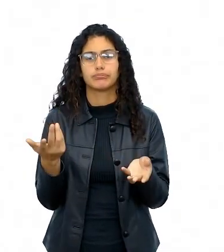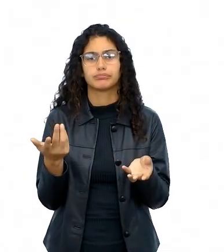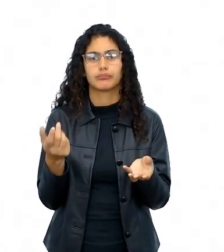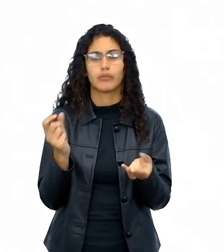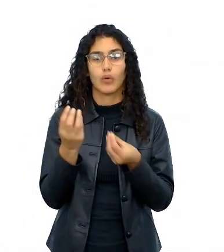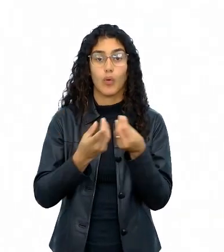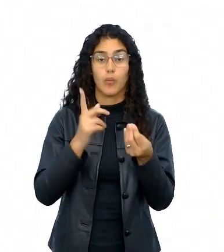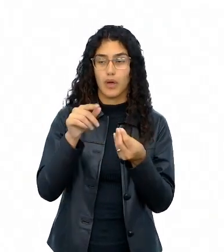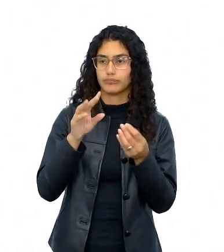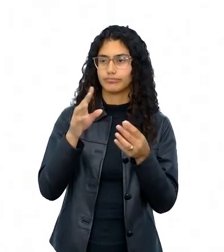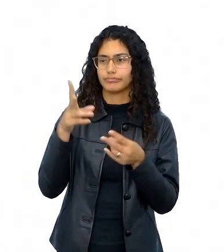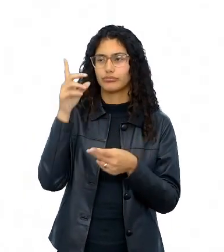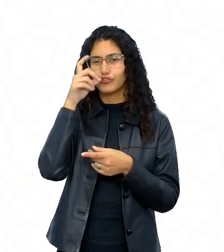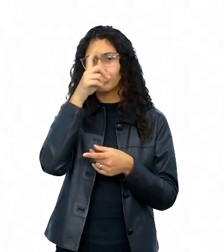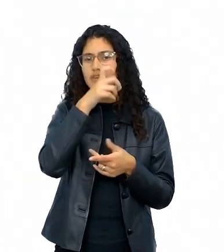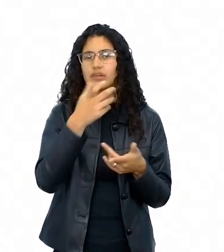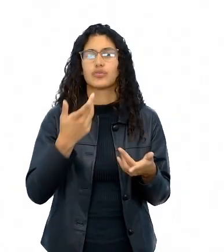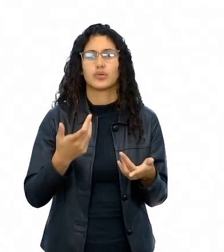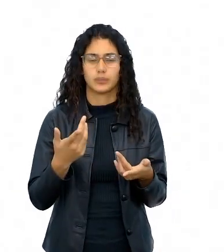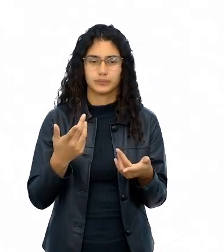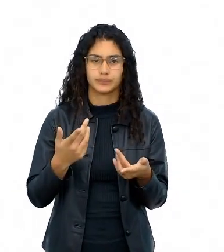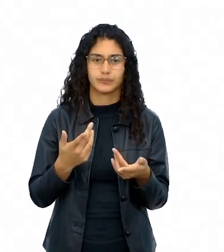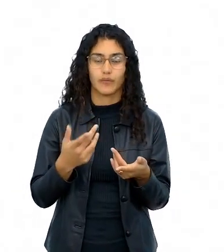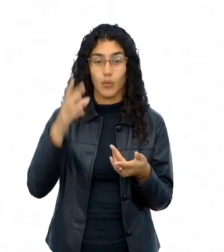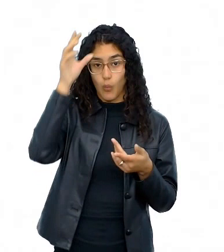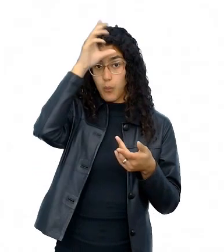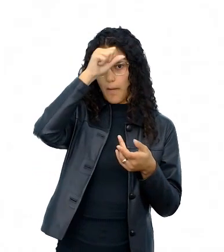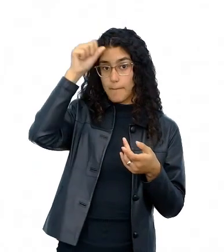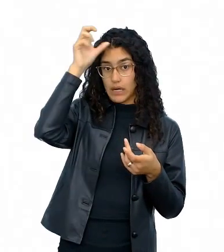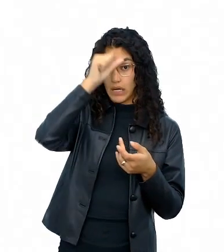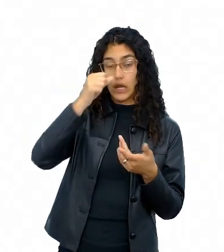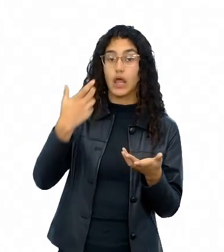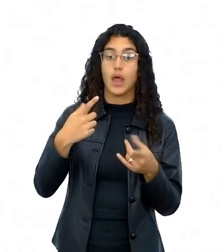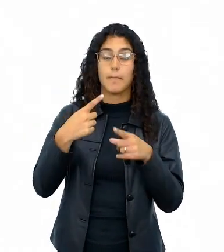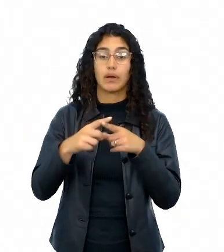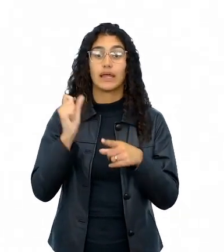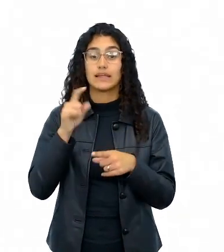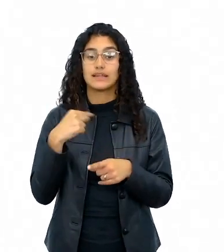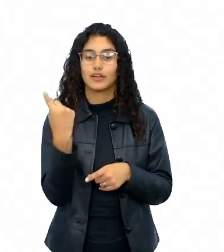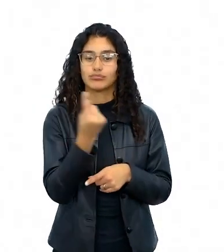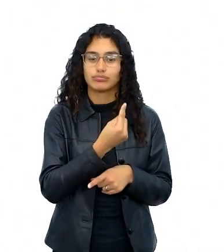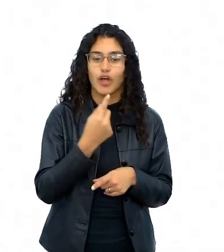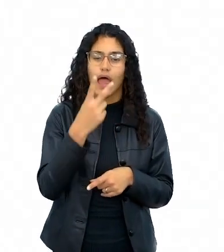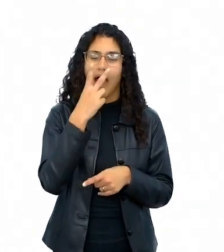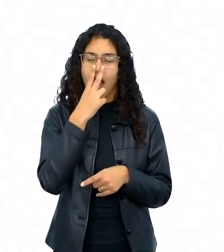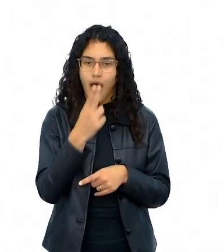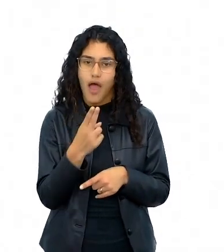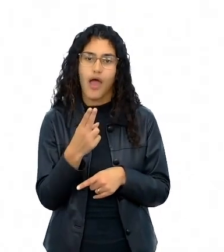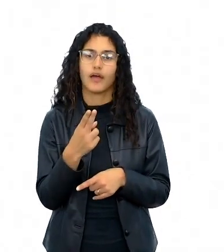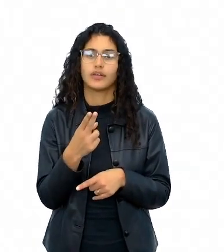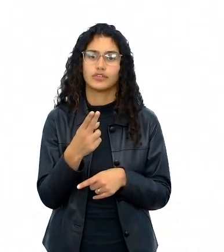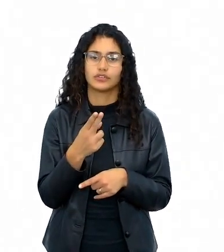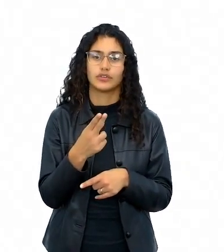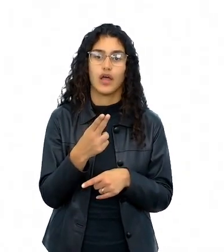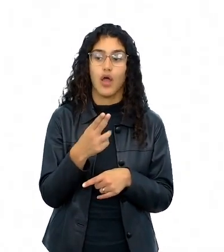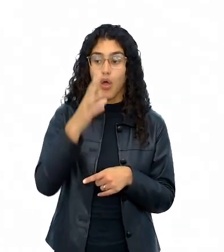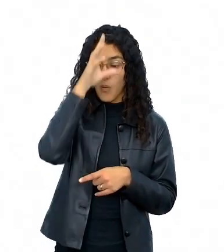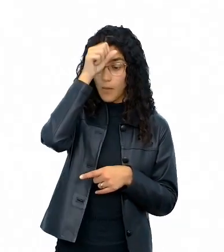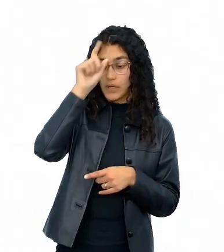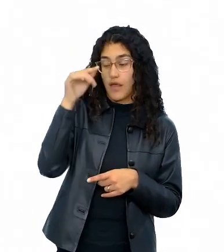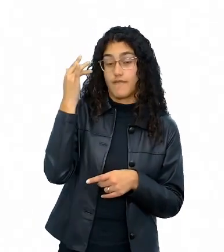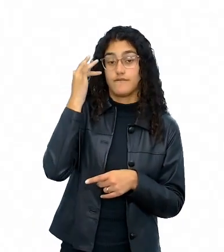o quanto que é complexo, né, o aprender. Porque se a gente achar que o aprender